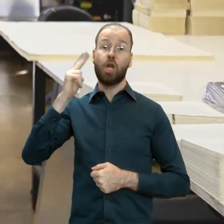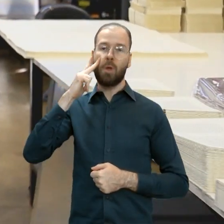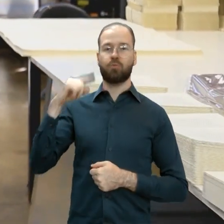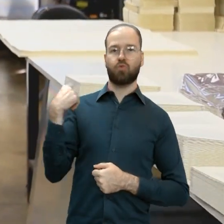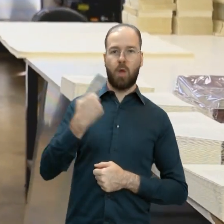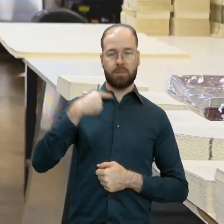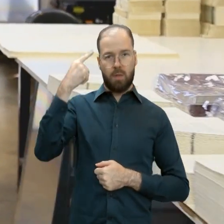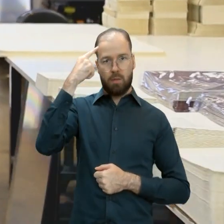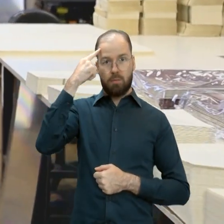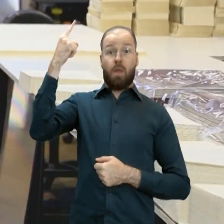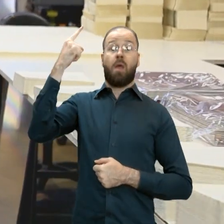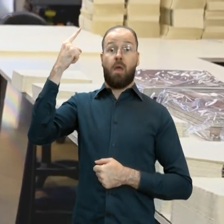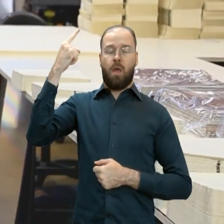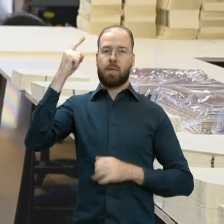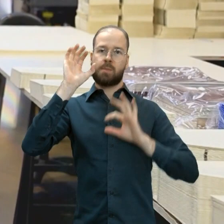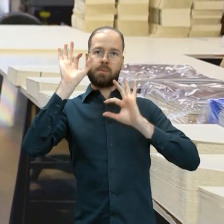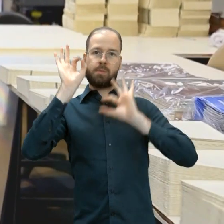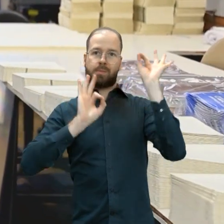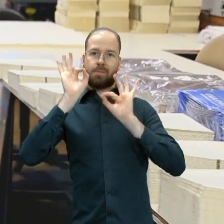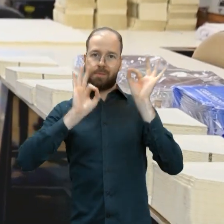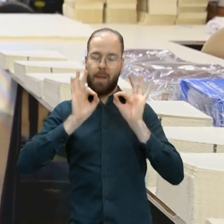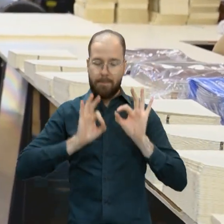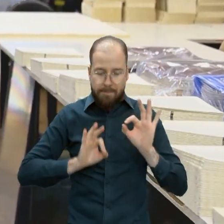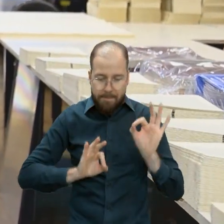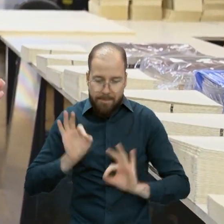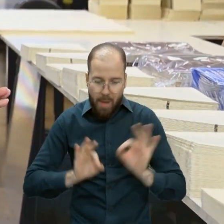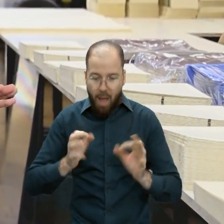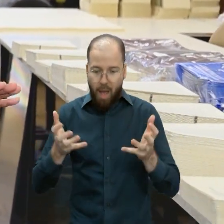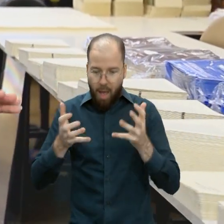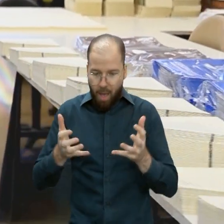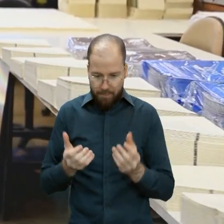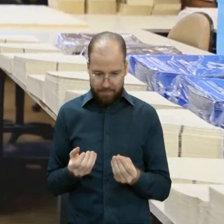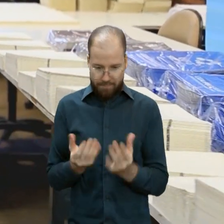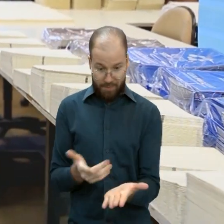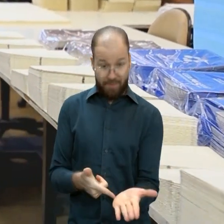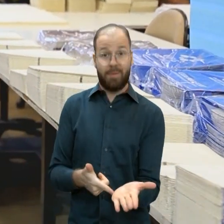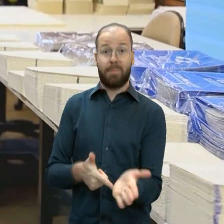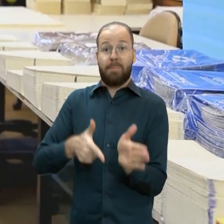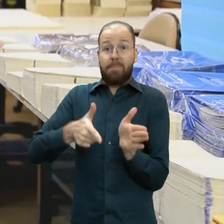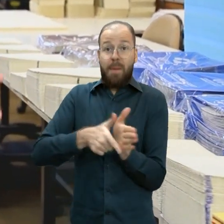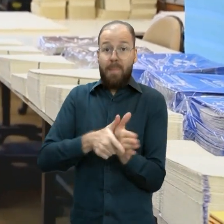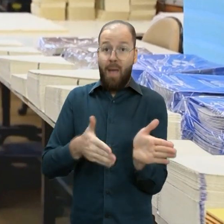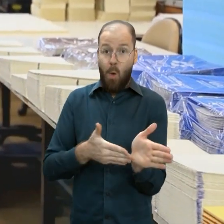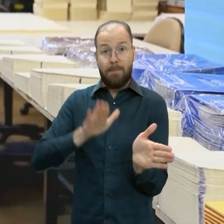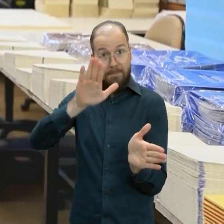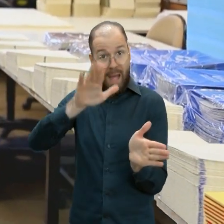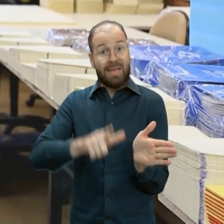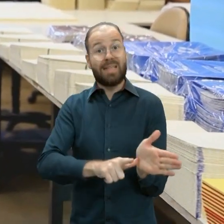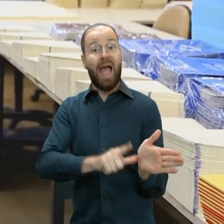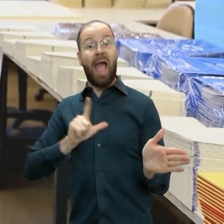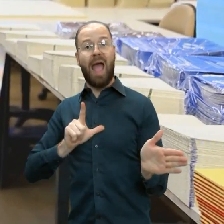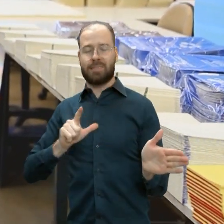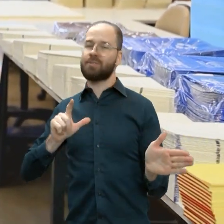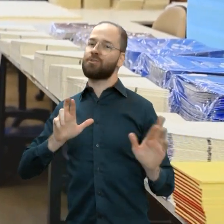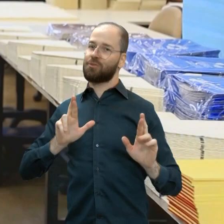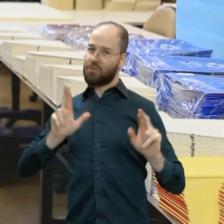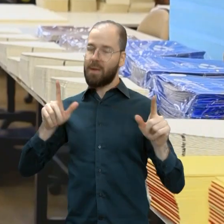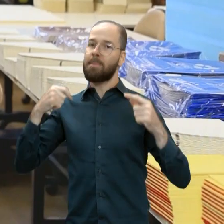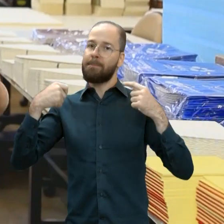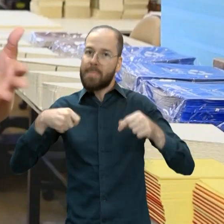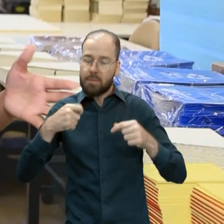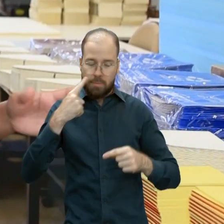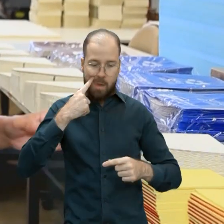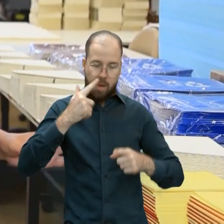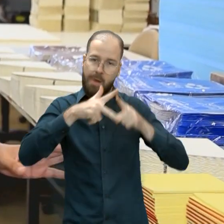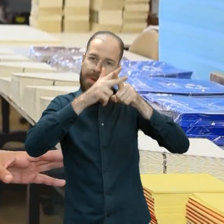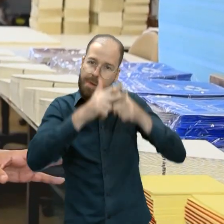prática. Mas aqui o processo acontece de uma forma um pouco diferente. Primeiro tem a revisão, editoração, tem também